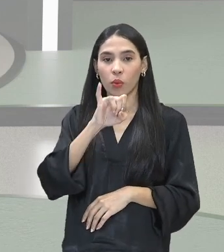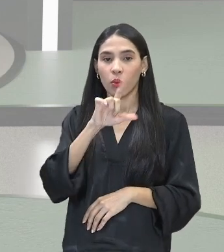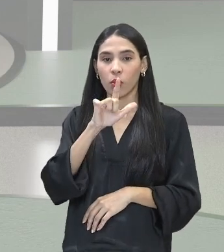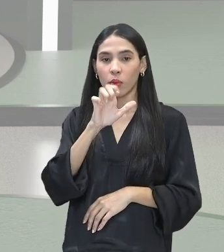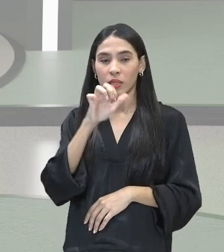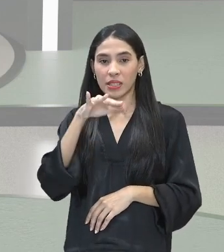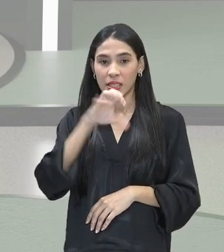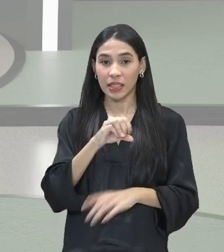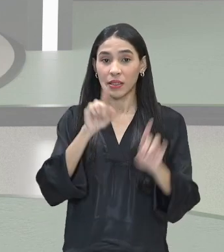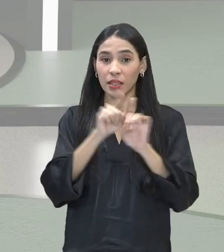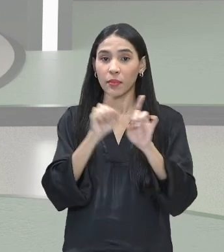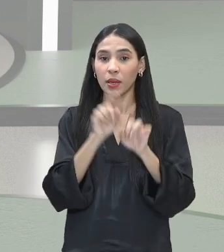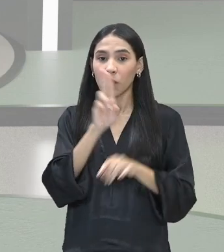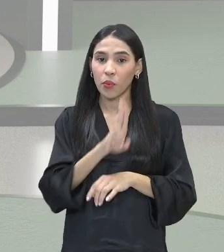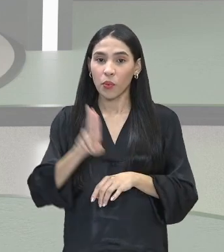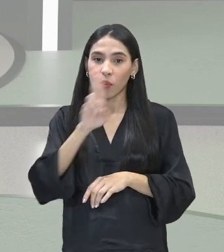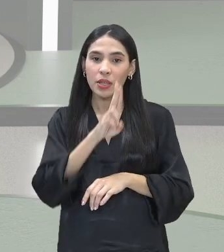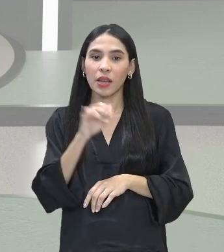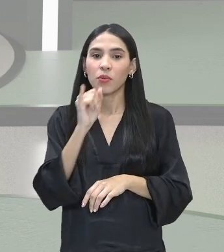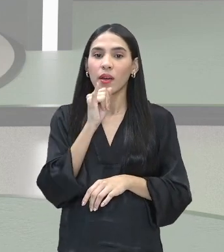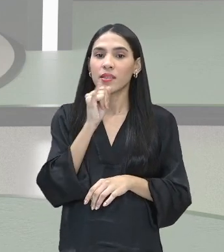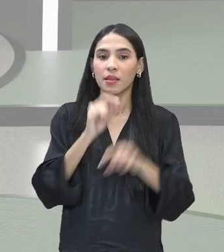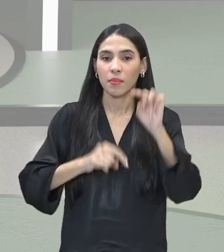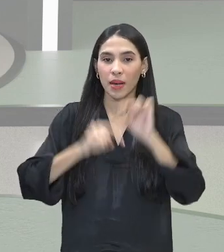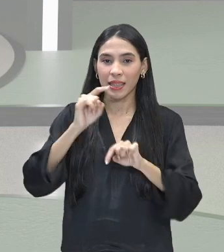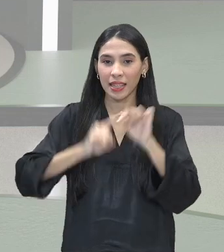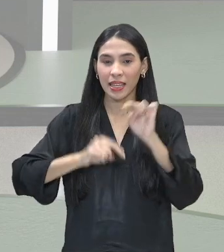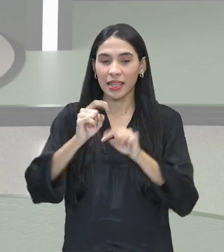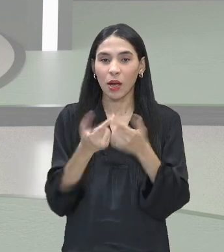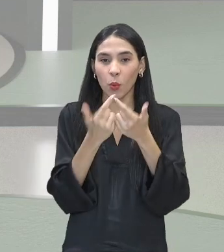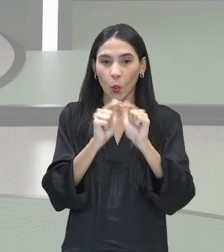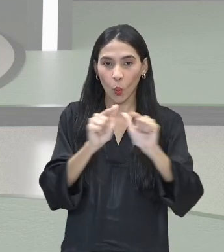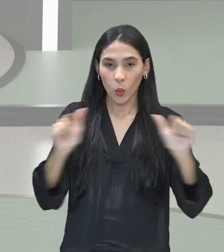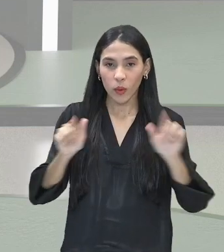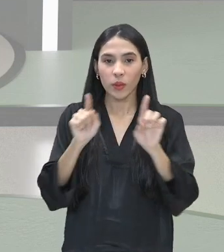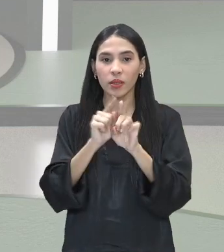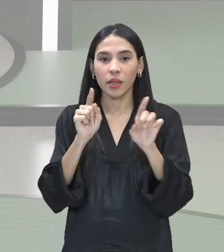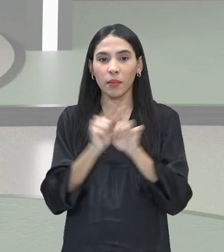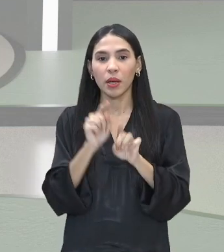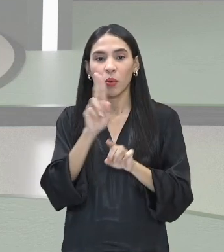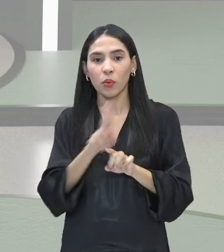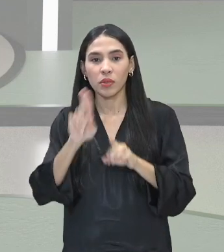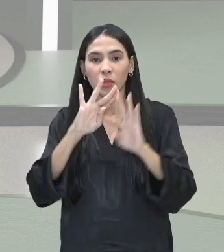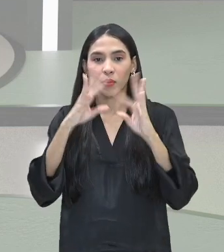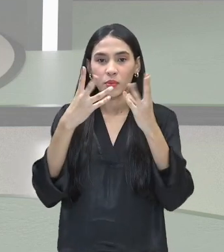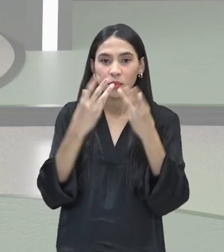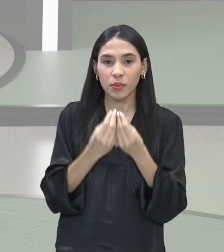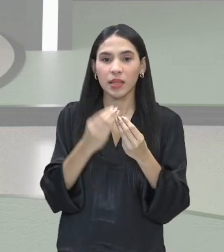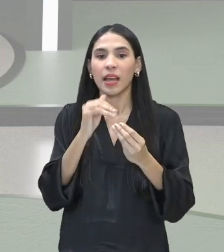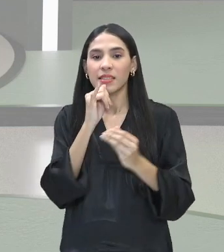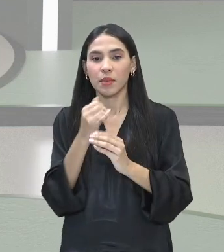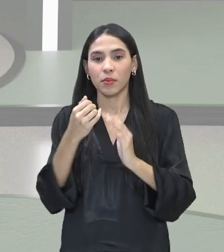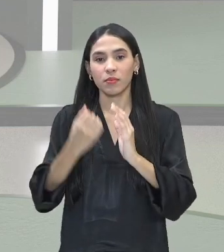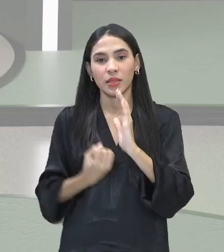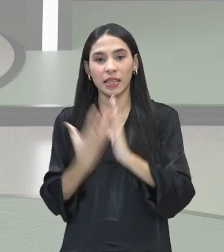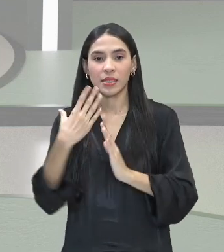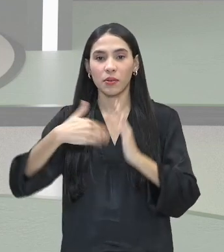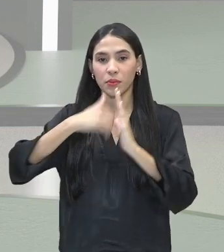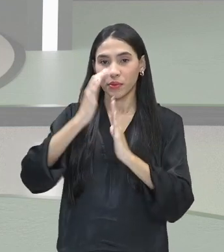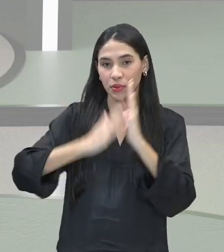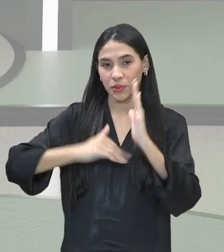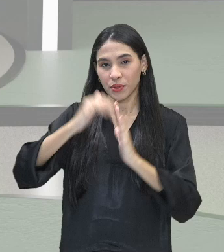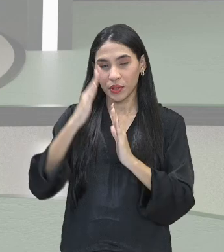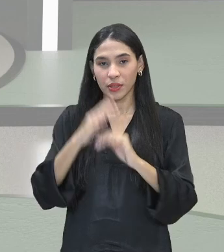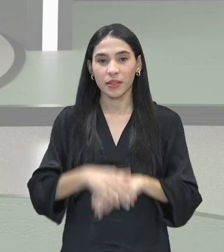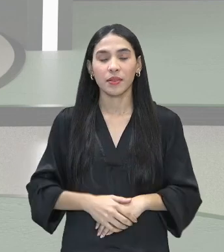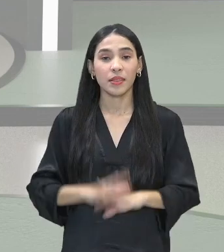usados na obtenção de produtos de limpeza, bem como solvente na produção de tintas e vernizes.